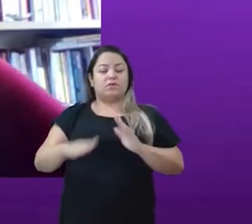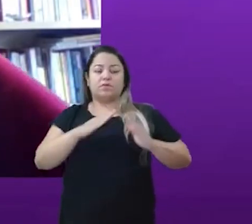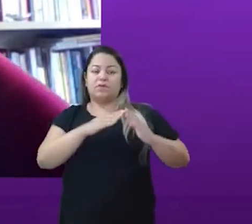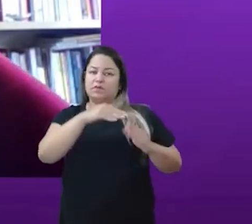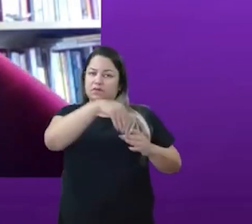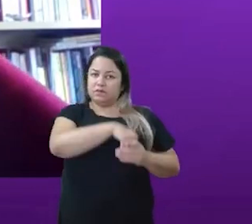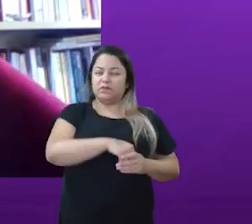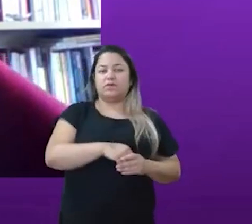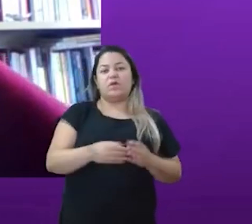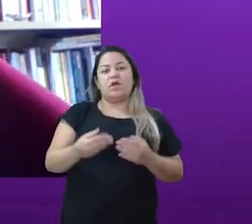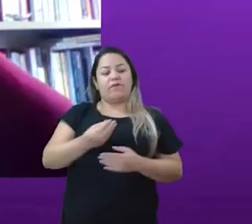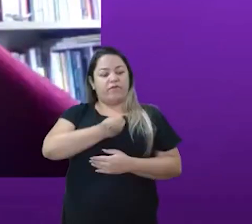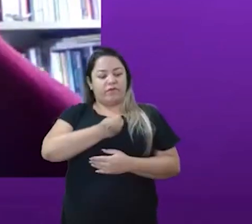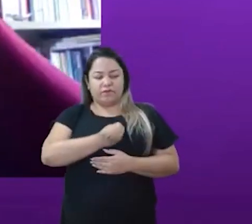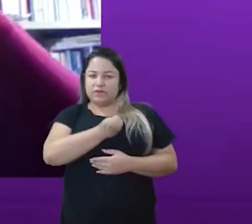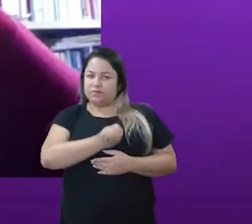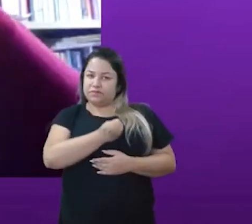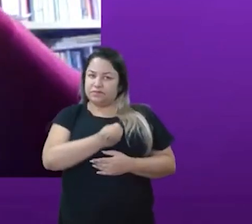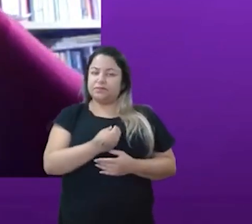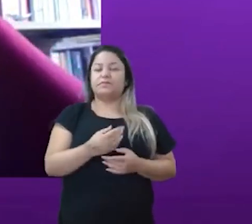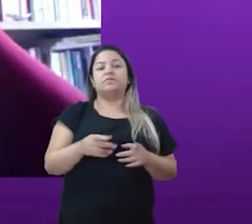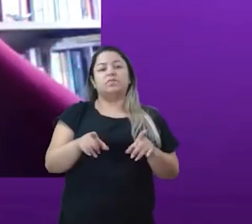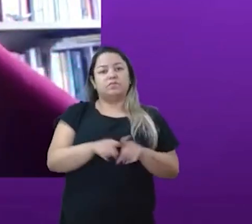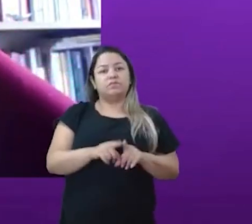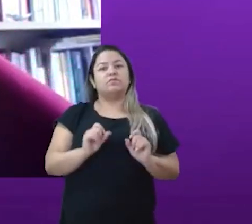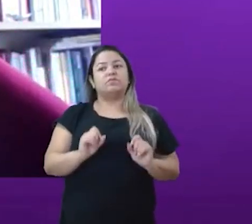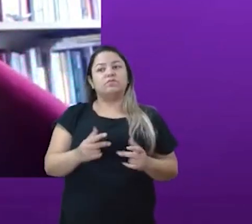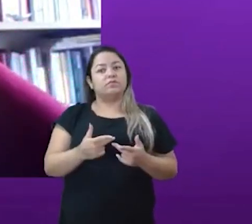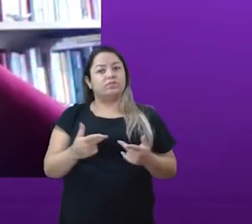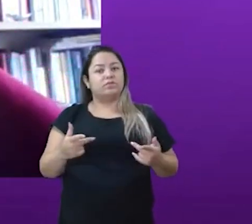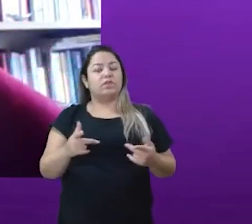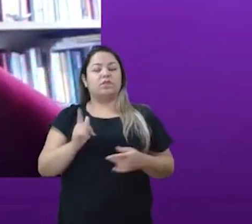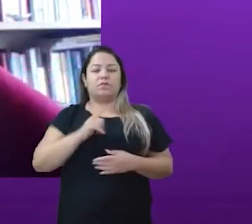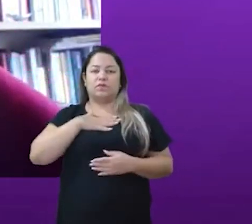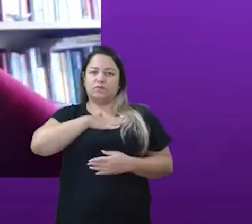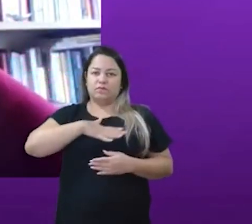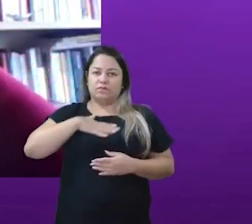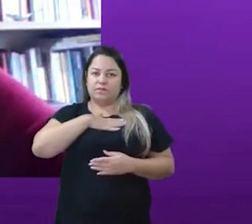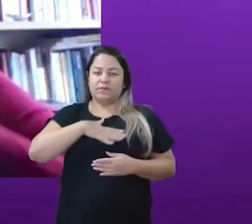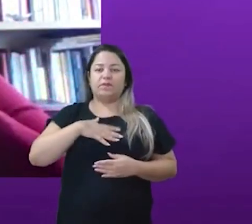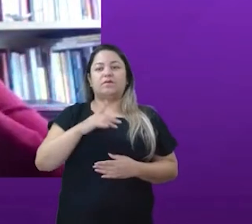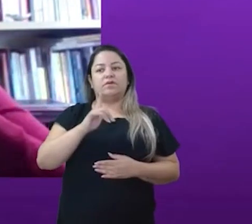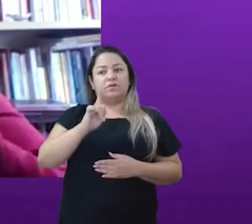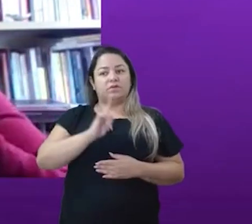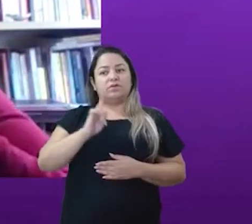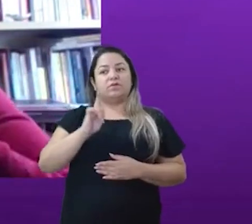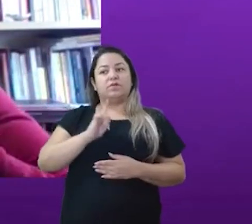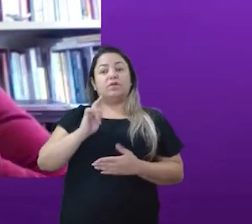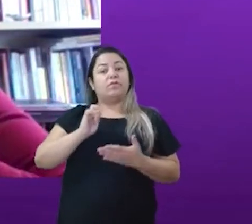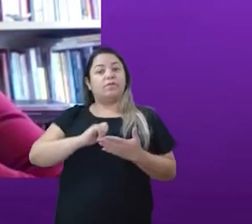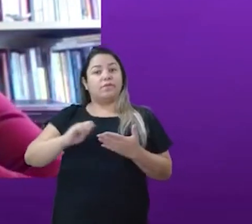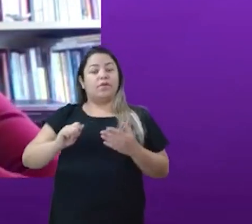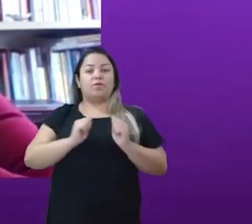nós convivemos com isso. E eu tenho muita honra em ter assinado, junto com